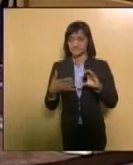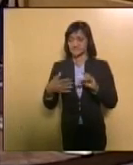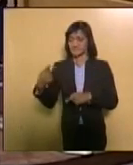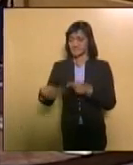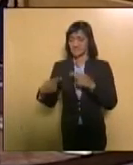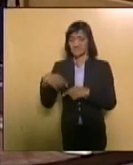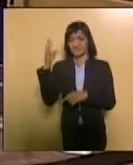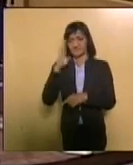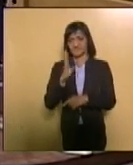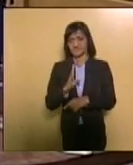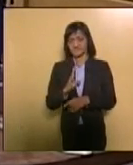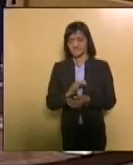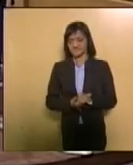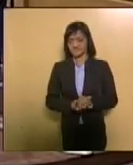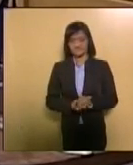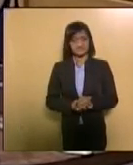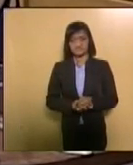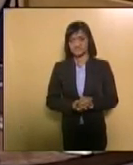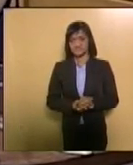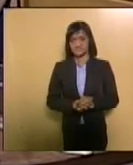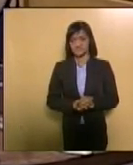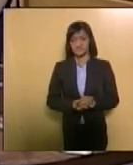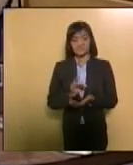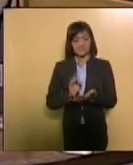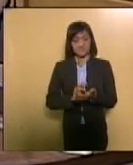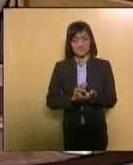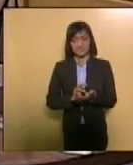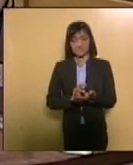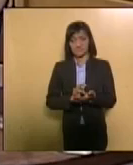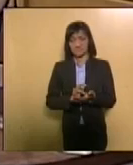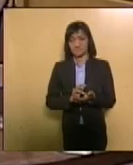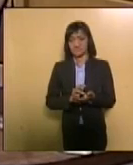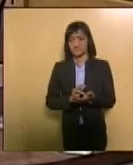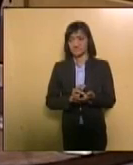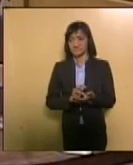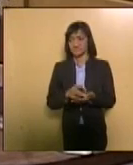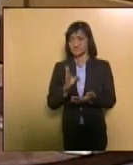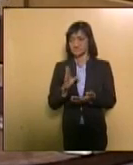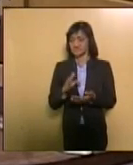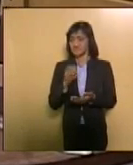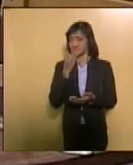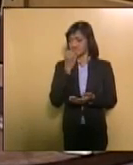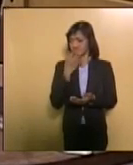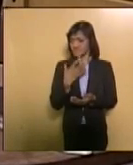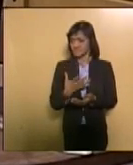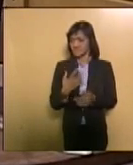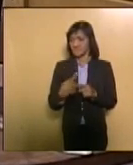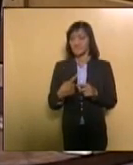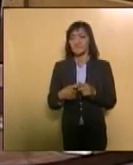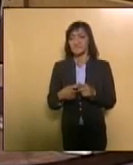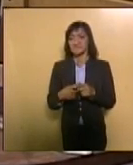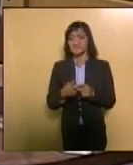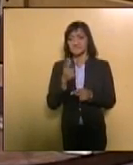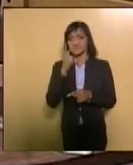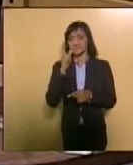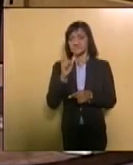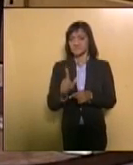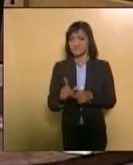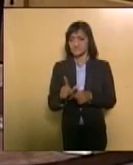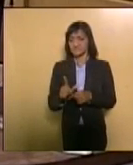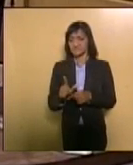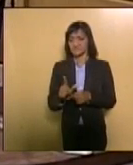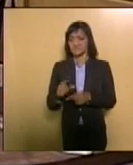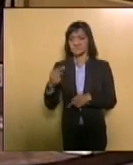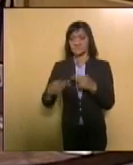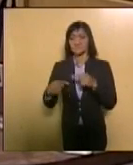pública no Brasil deram e que o pacto pela vida foi minimamente bem sucedido porque conseguiu fazer um processo de discuta